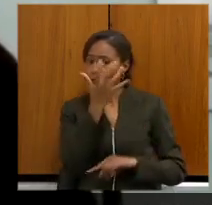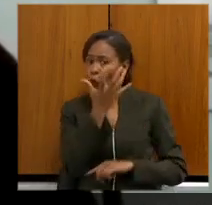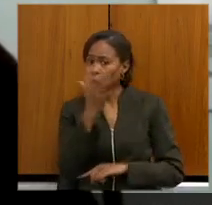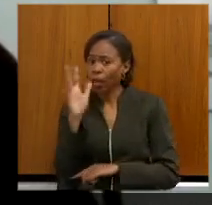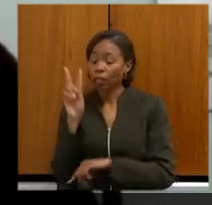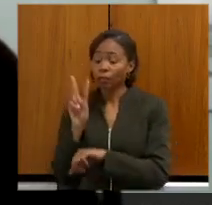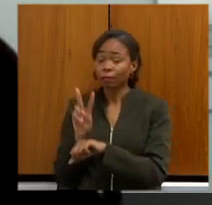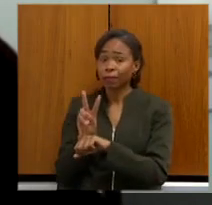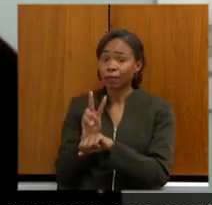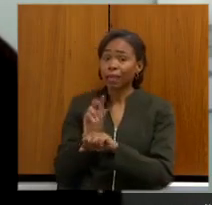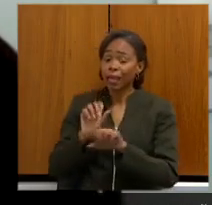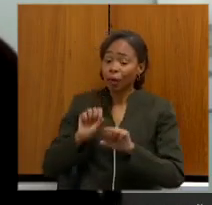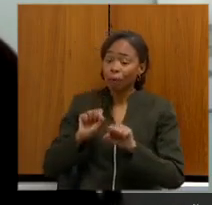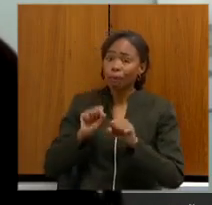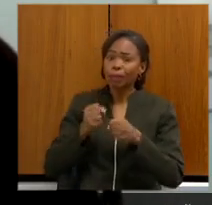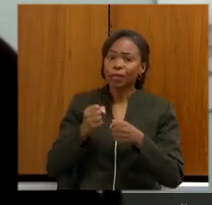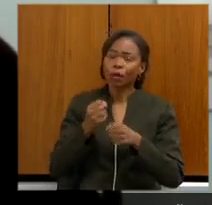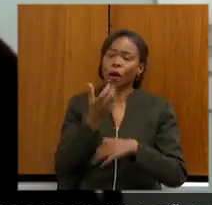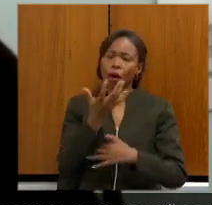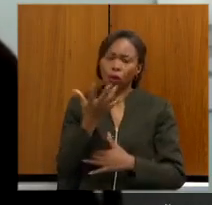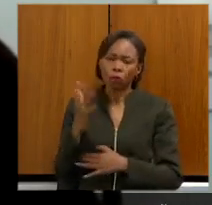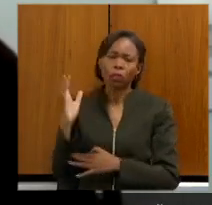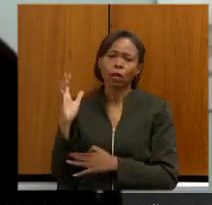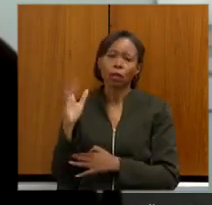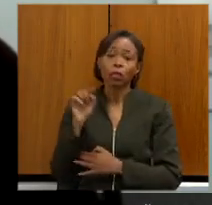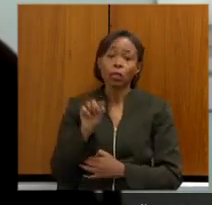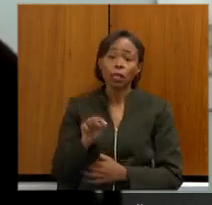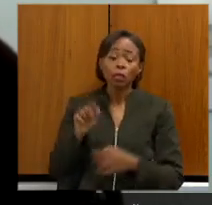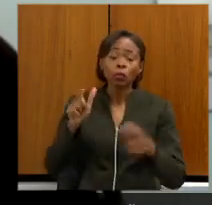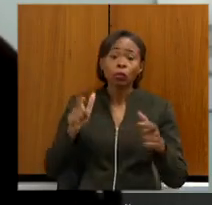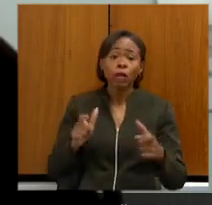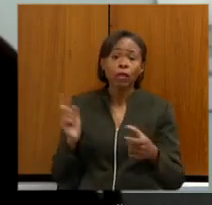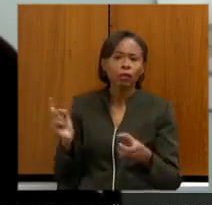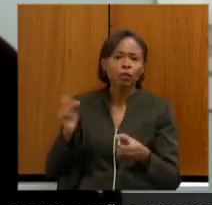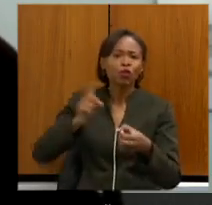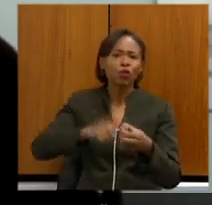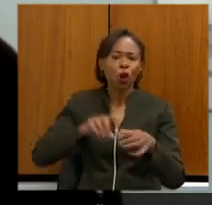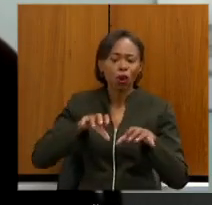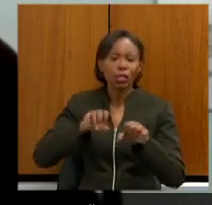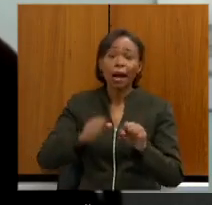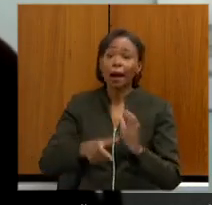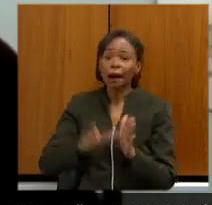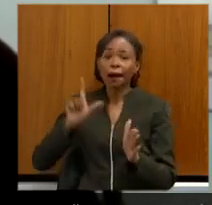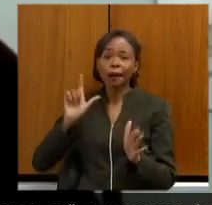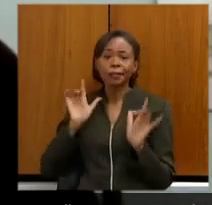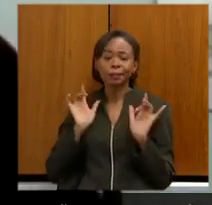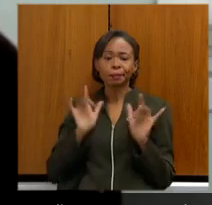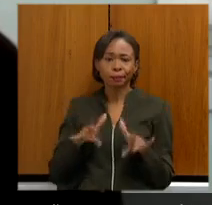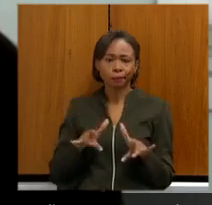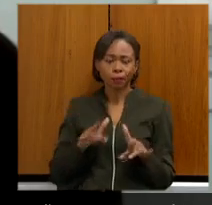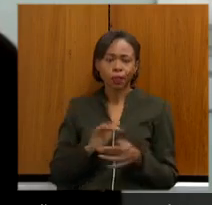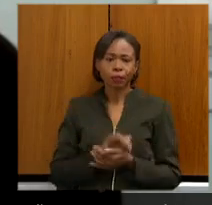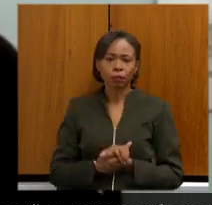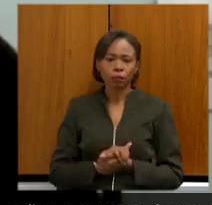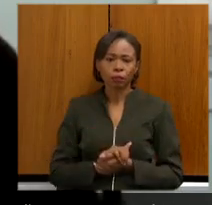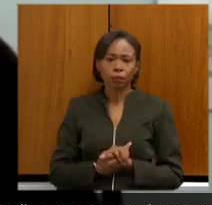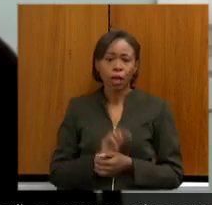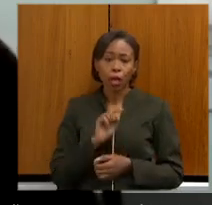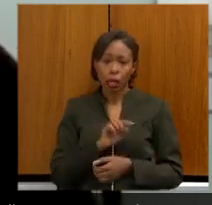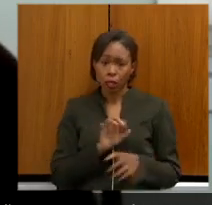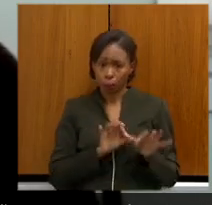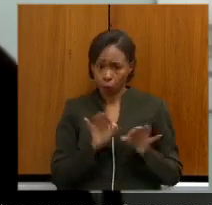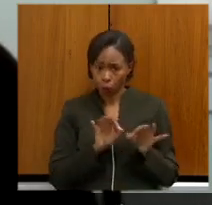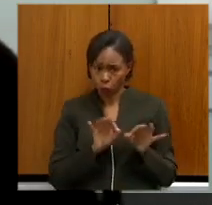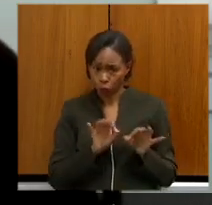produção cultural neste local que foi retomado o que estava completamente abandonado e projeto de